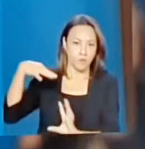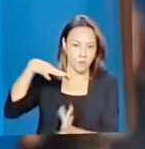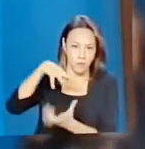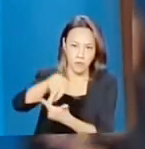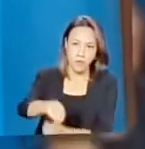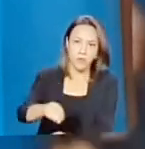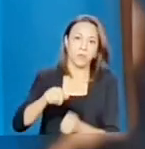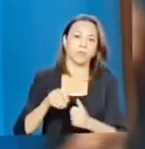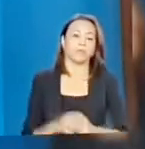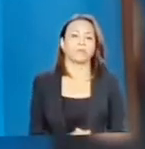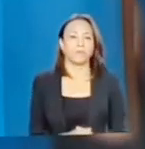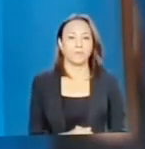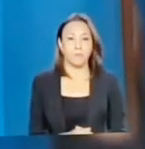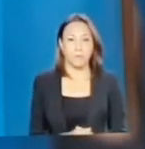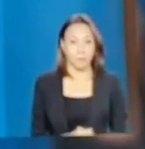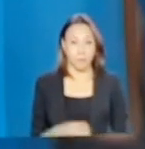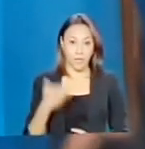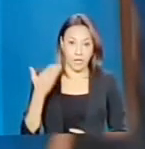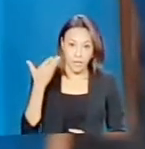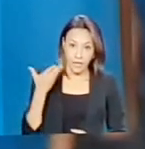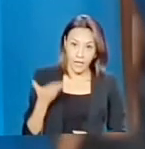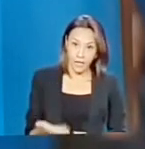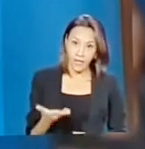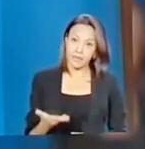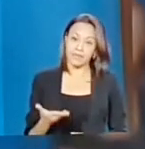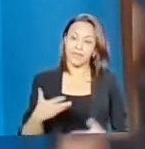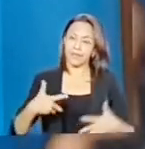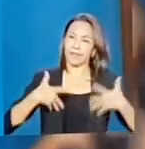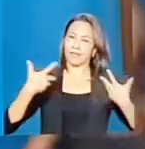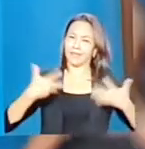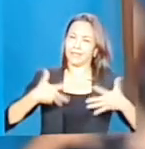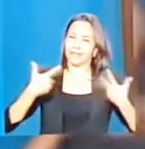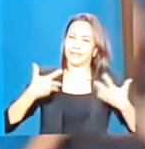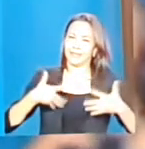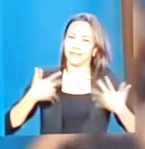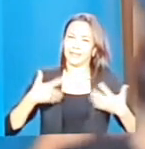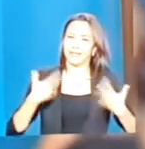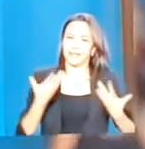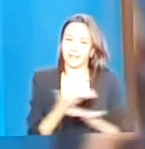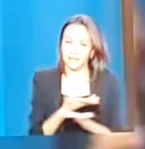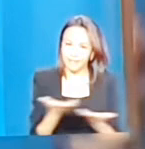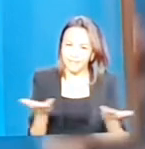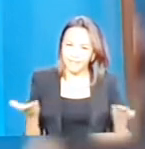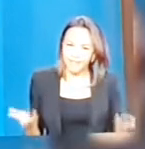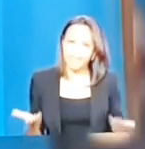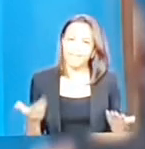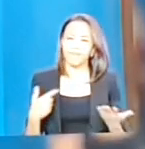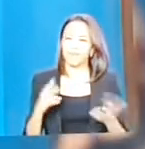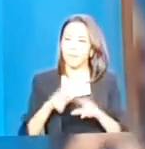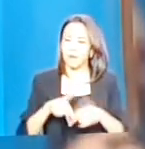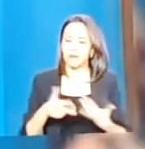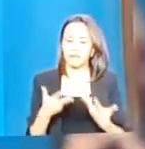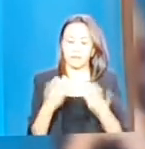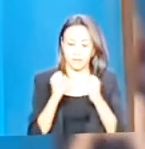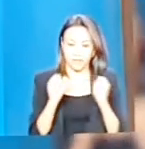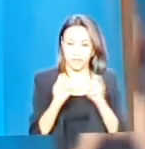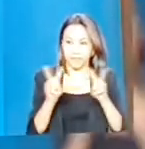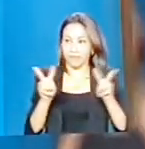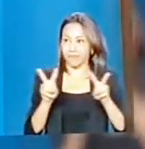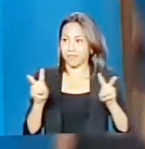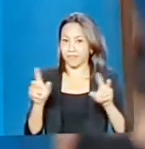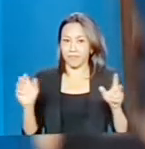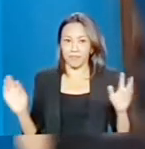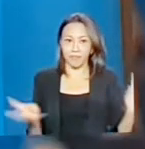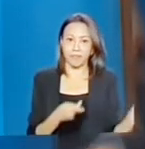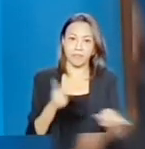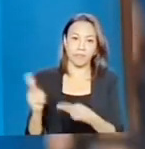Entretanto, que este modesto júbilo, quase calado por tanto pesar e sofrimento, não